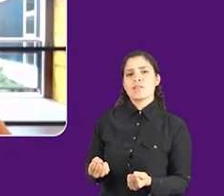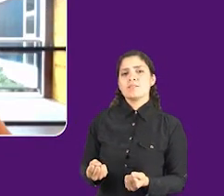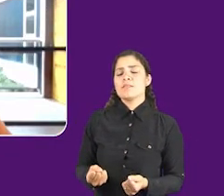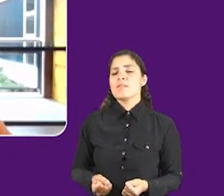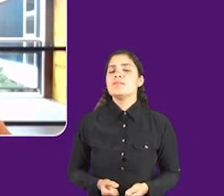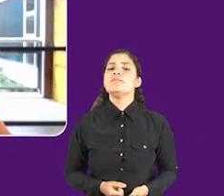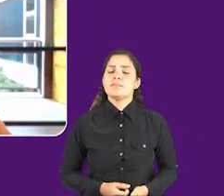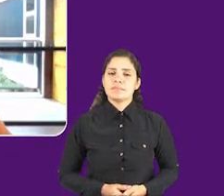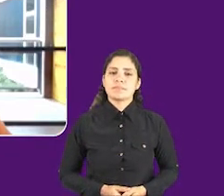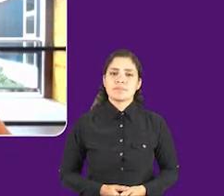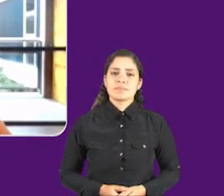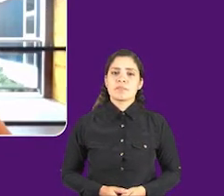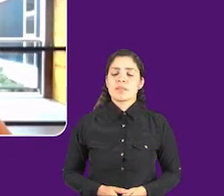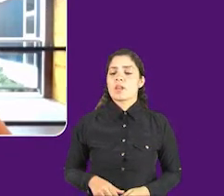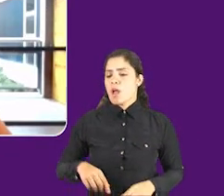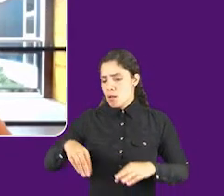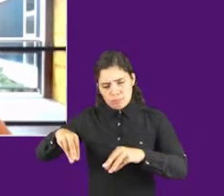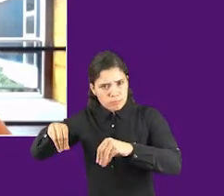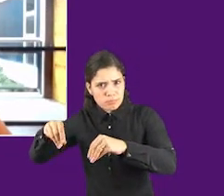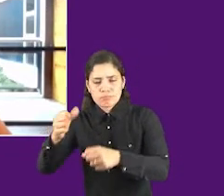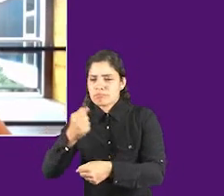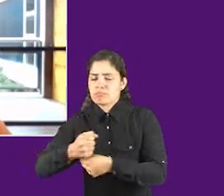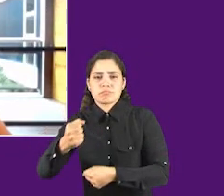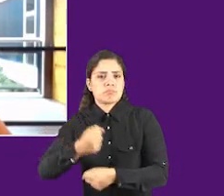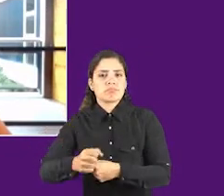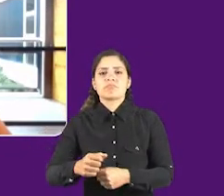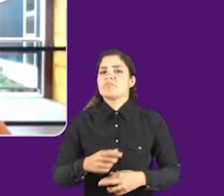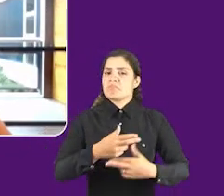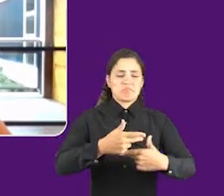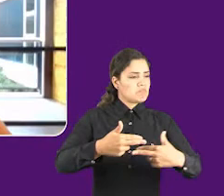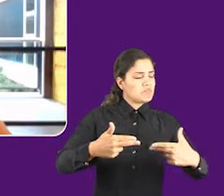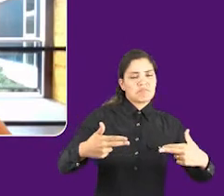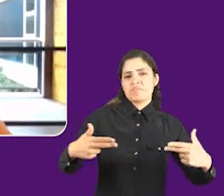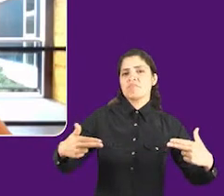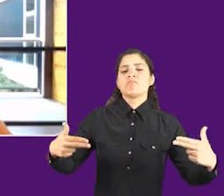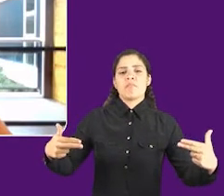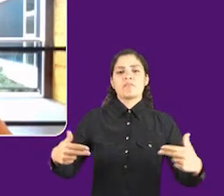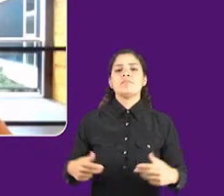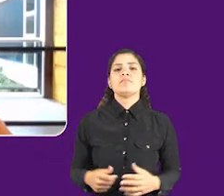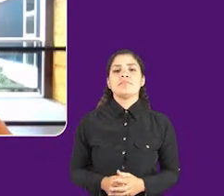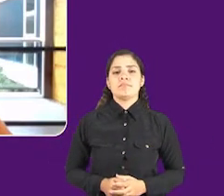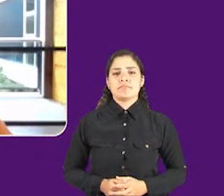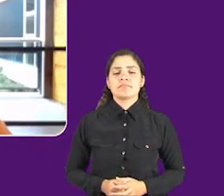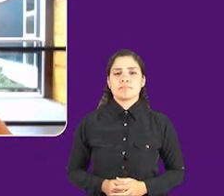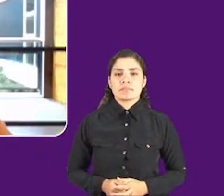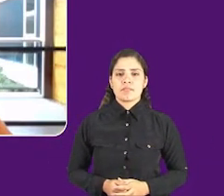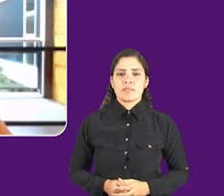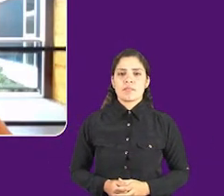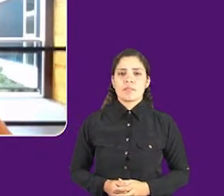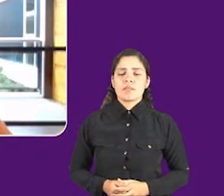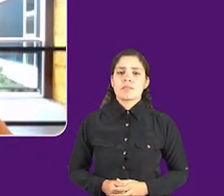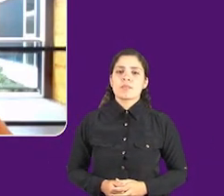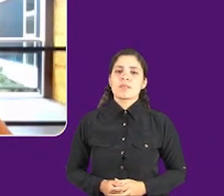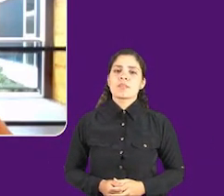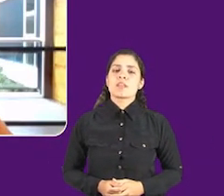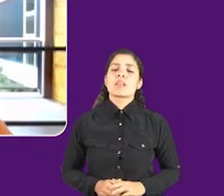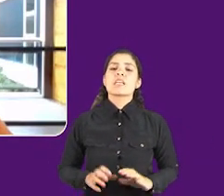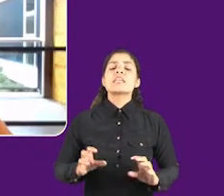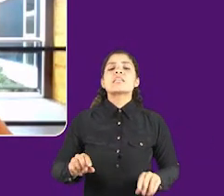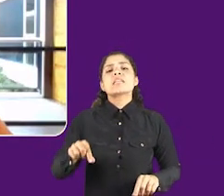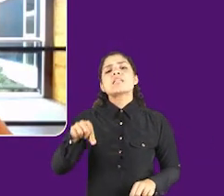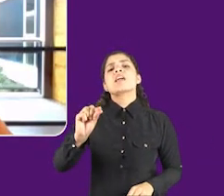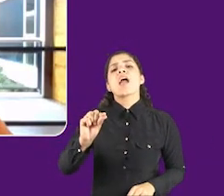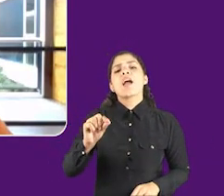em matéria de construção de uma barragem qualquer coisa e quem o cheiro esse projetor e o Gabriel